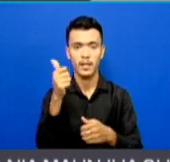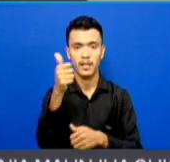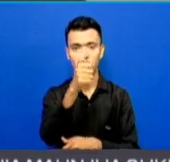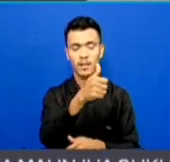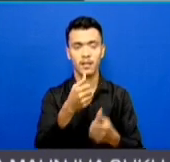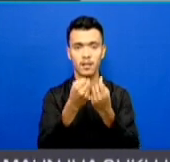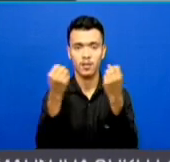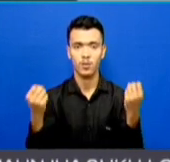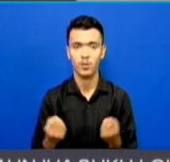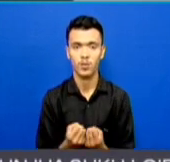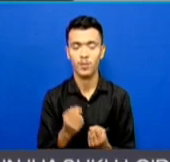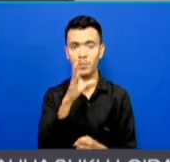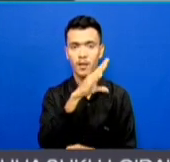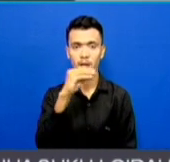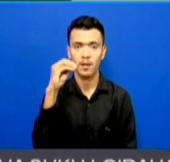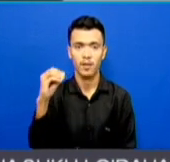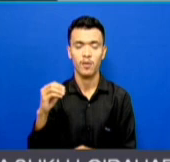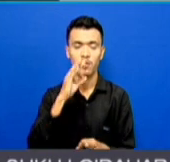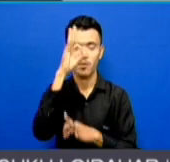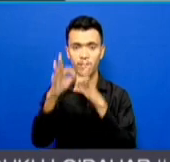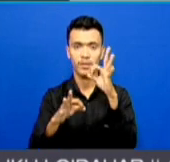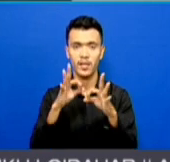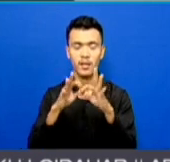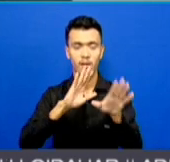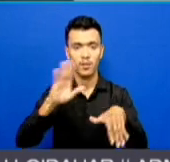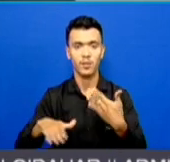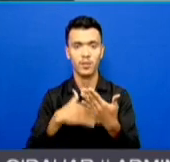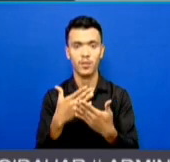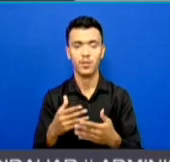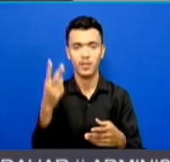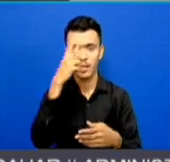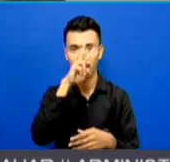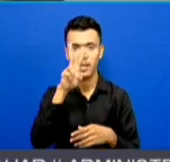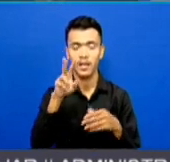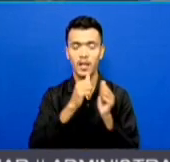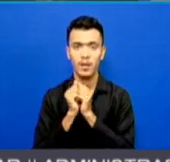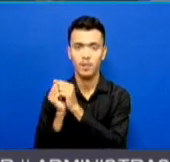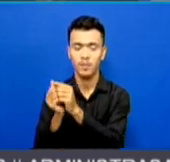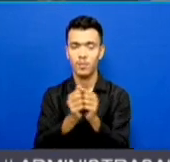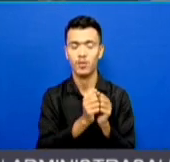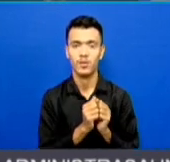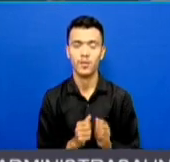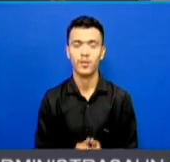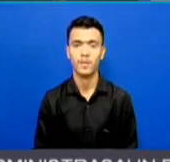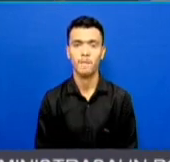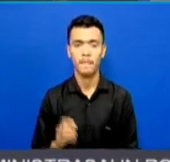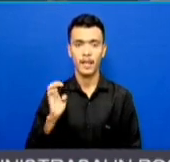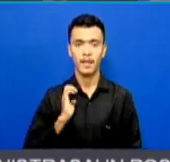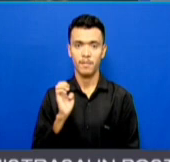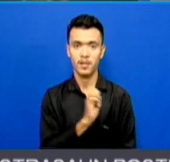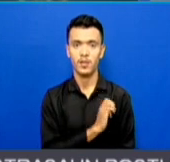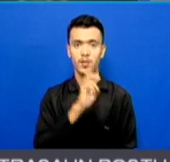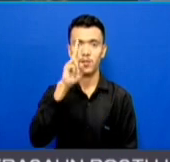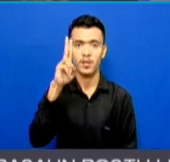suku nomos fiar kata kututu iha ne ita se akompanyi sira mutu e a Soren Seluk embaixador